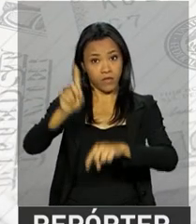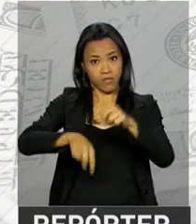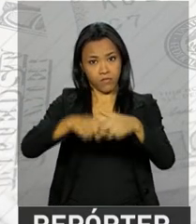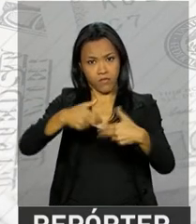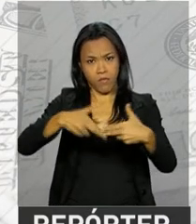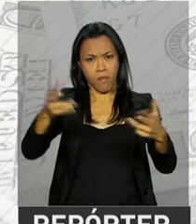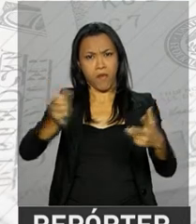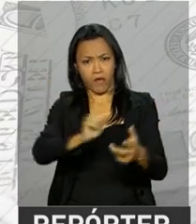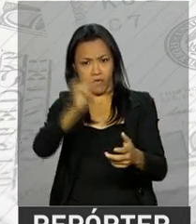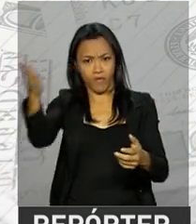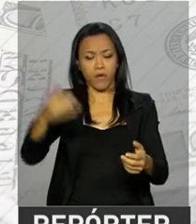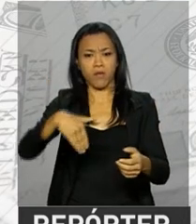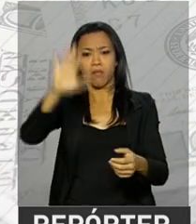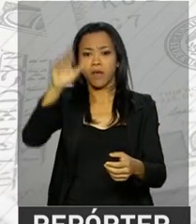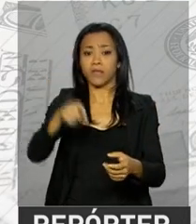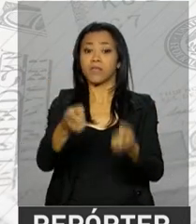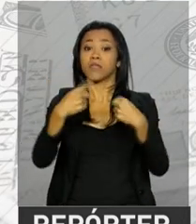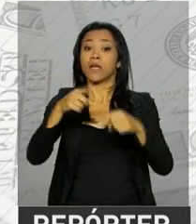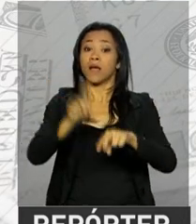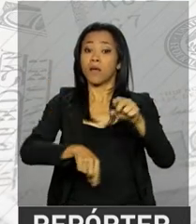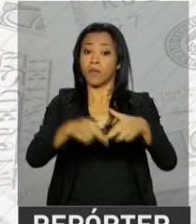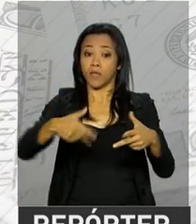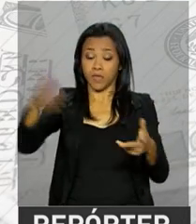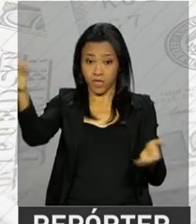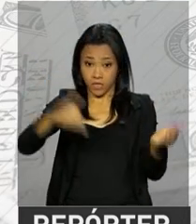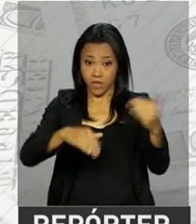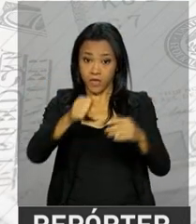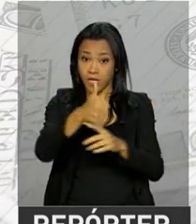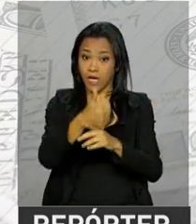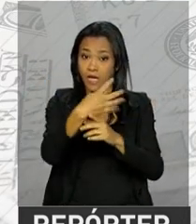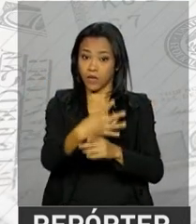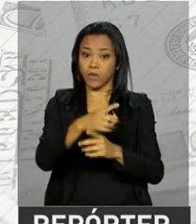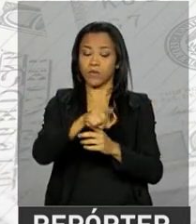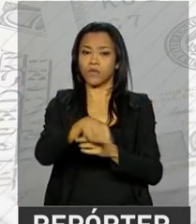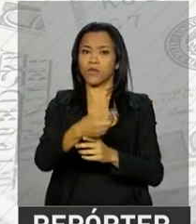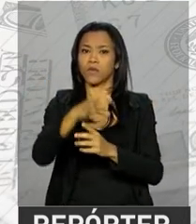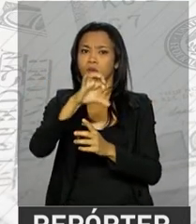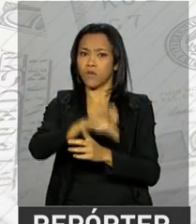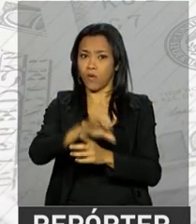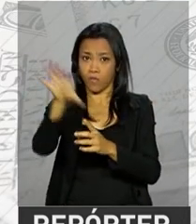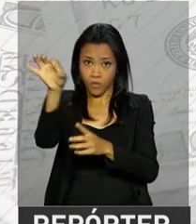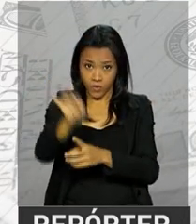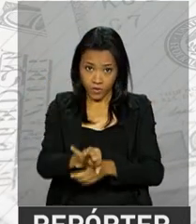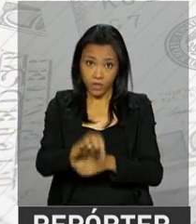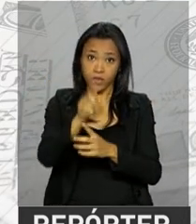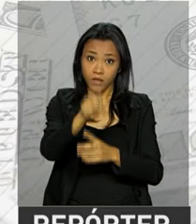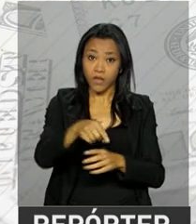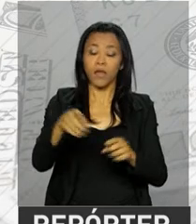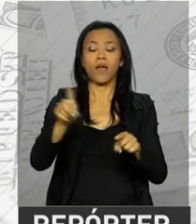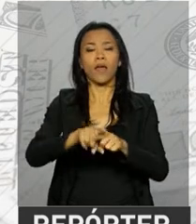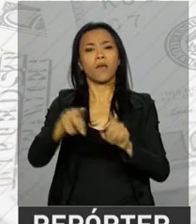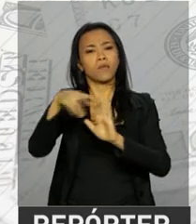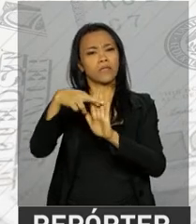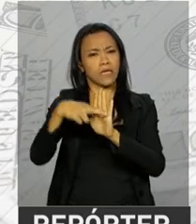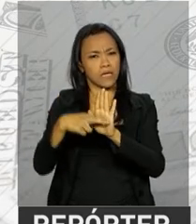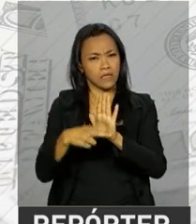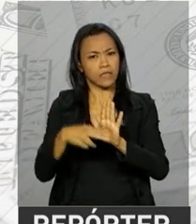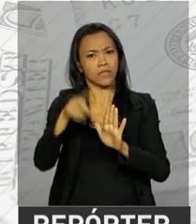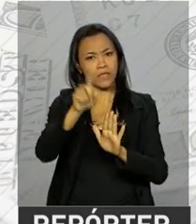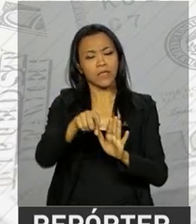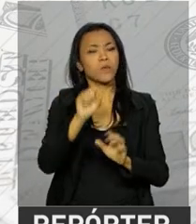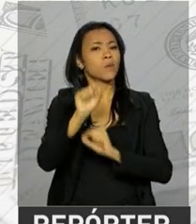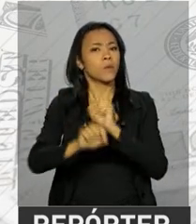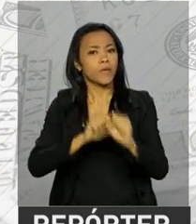produtos as exportações cresceram quase 15% em relação a julho de 2016 segundo o critério da média diária que leva em